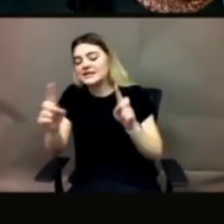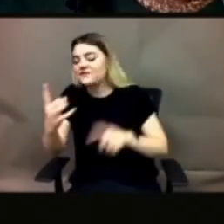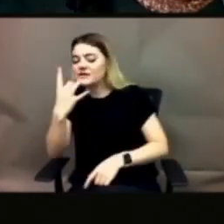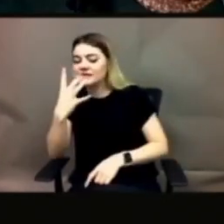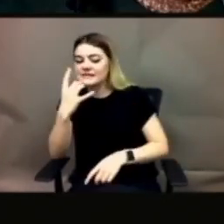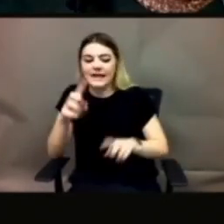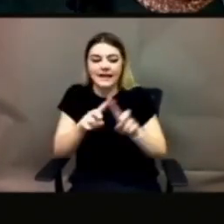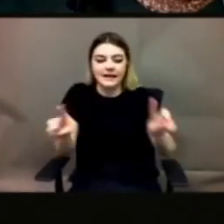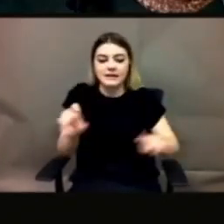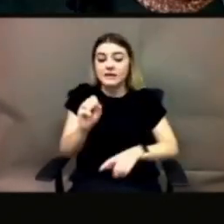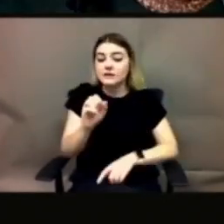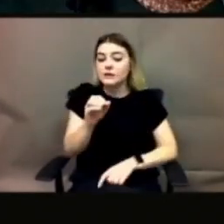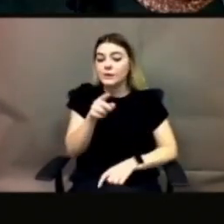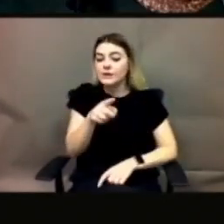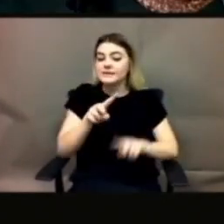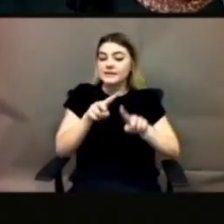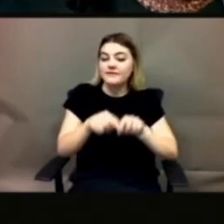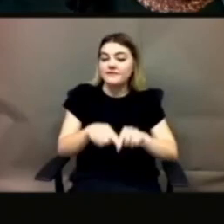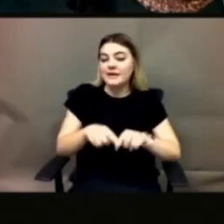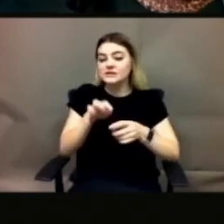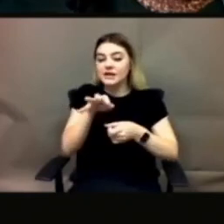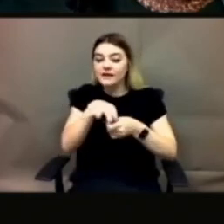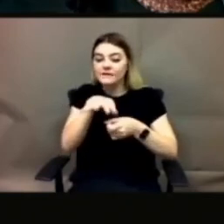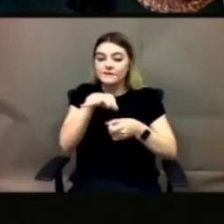na verdade eles usaram esse counter.